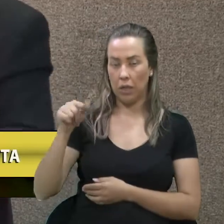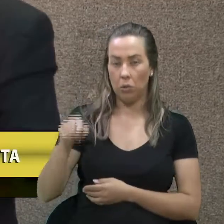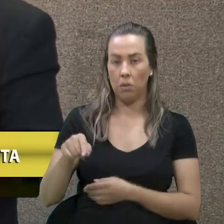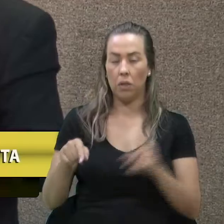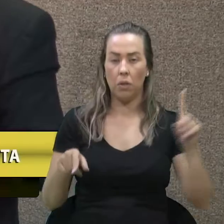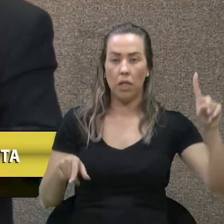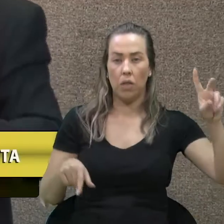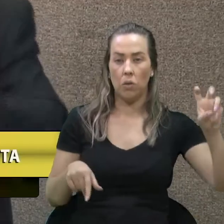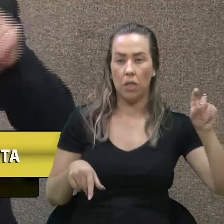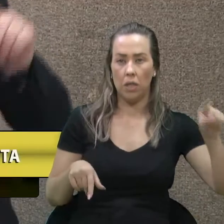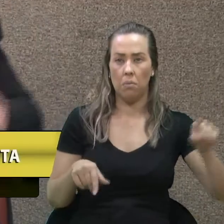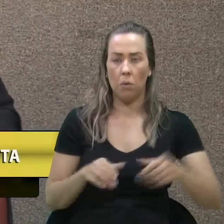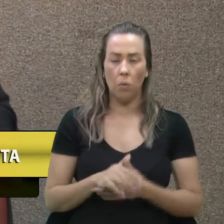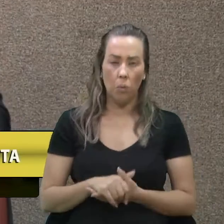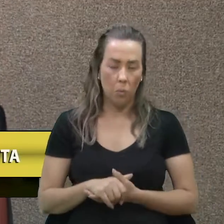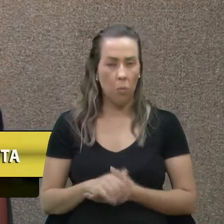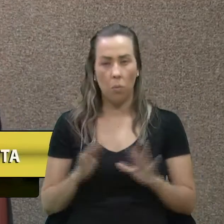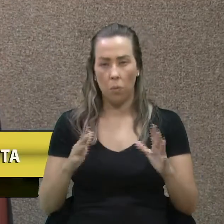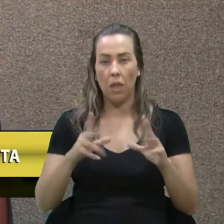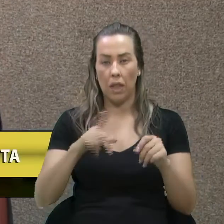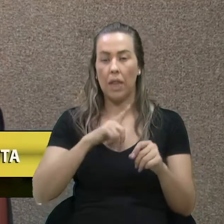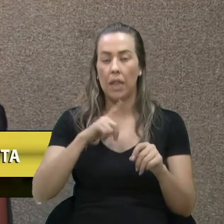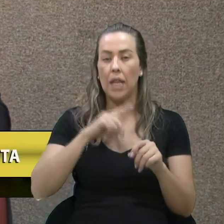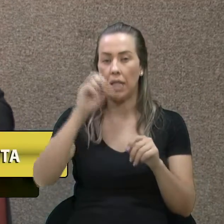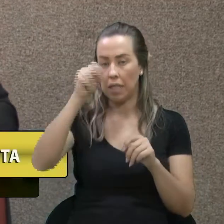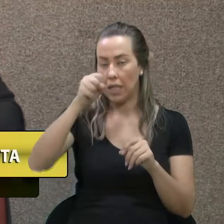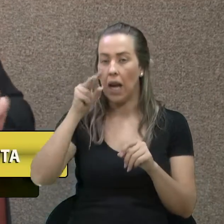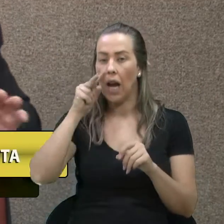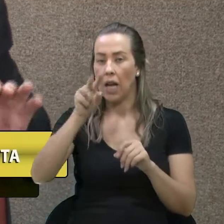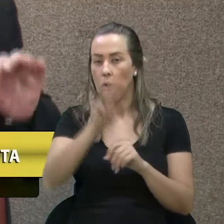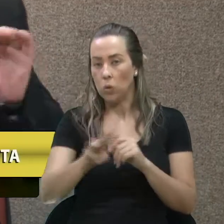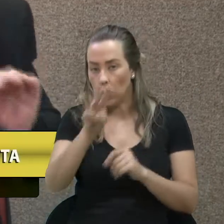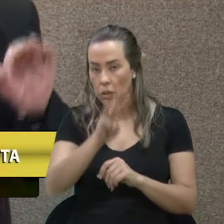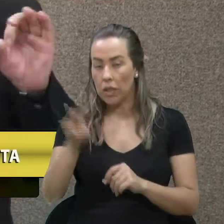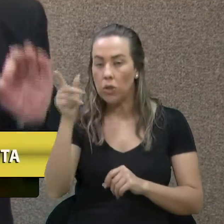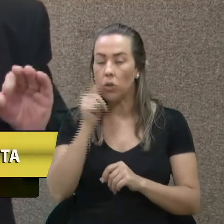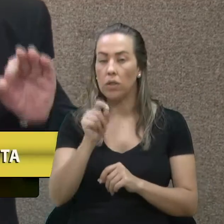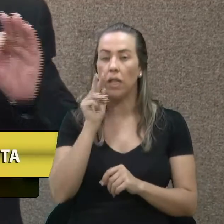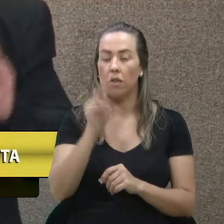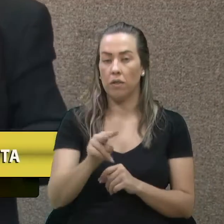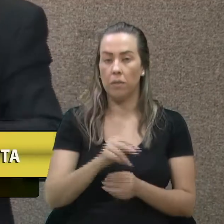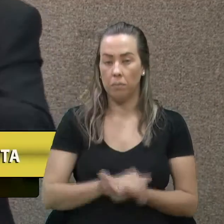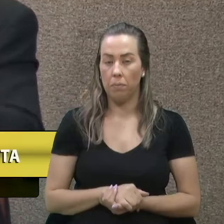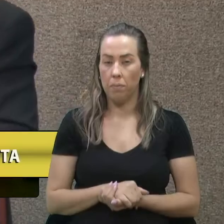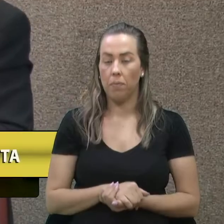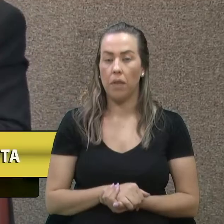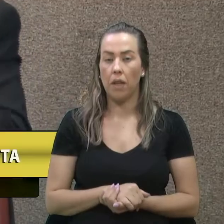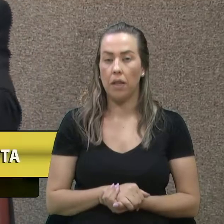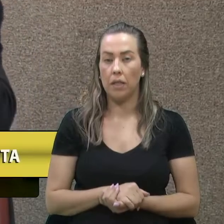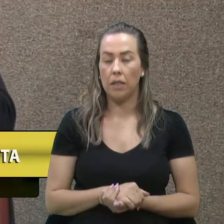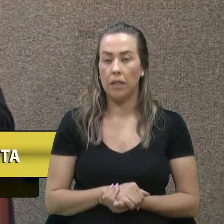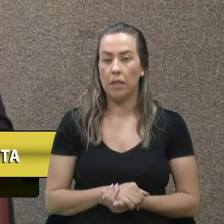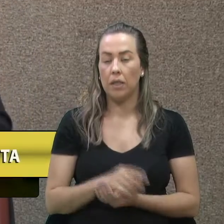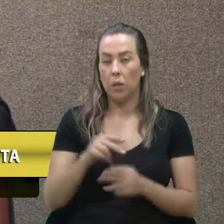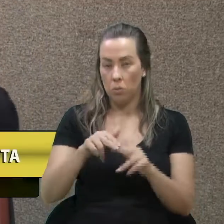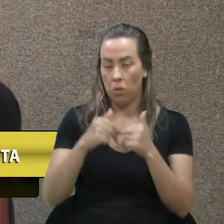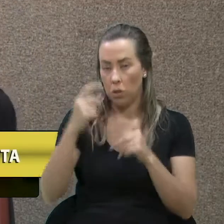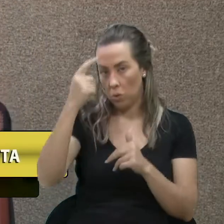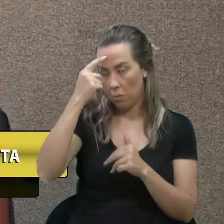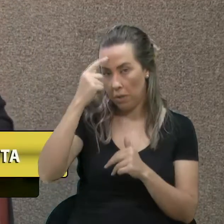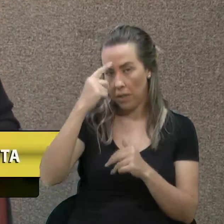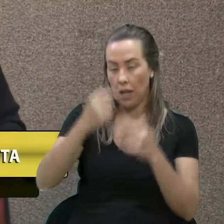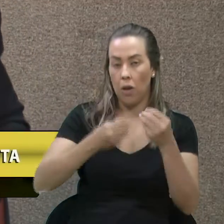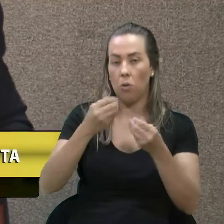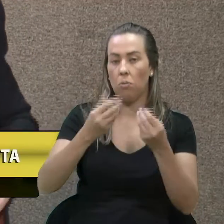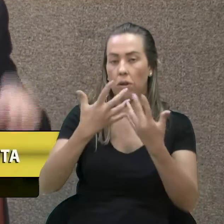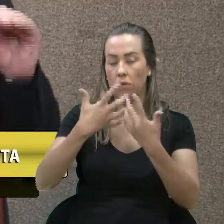ganhando 15. E isso está no portal da transparência. Então, essas coisas é que fazem a gente repensar o